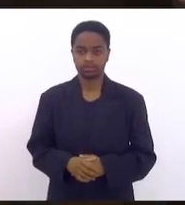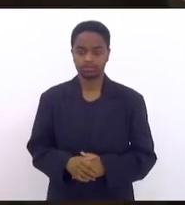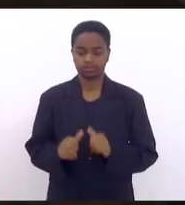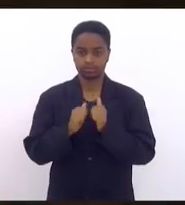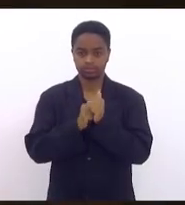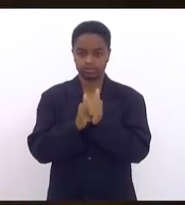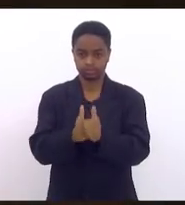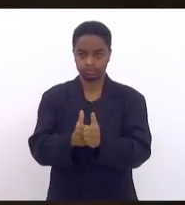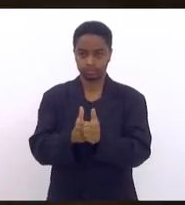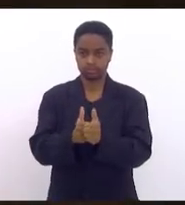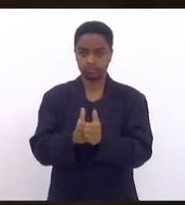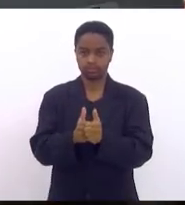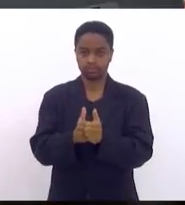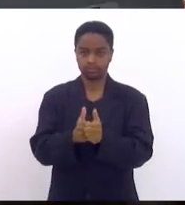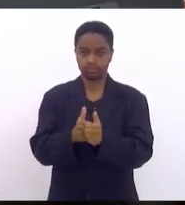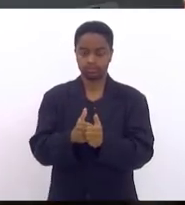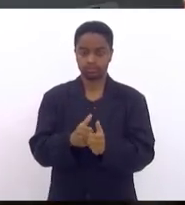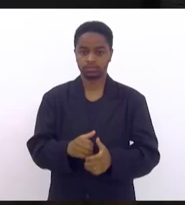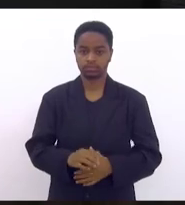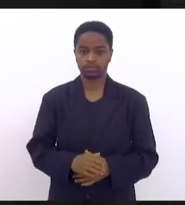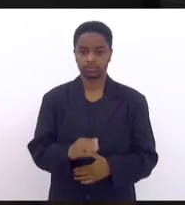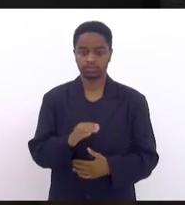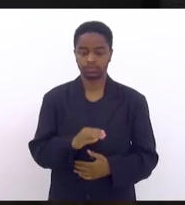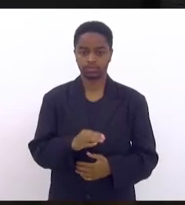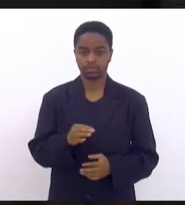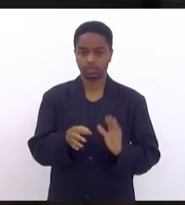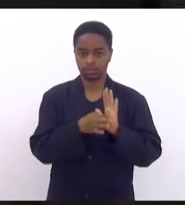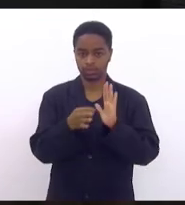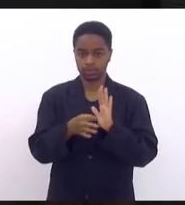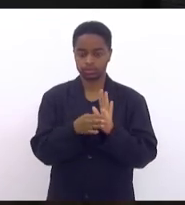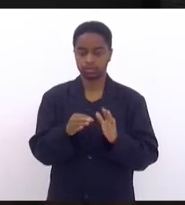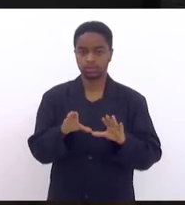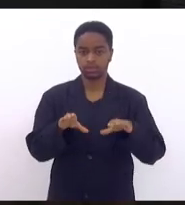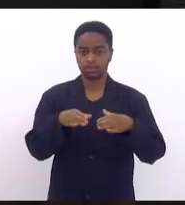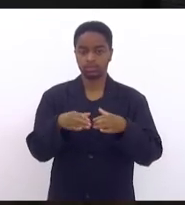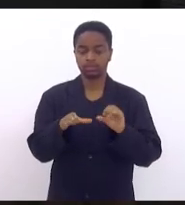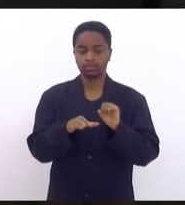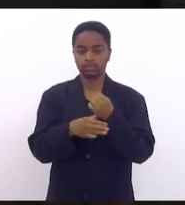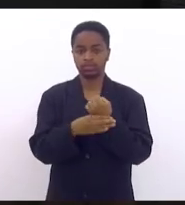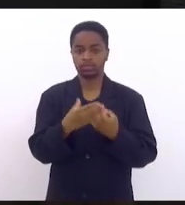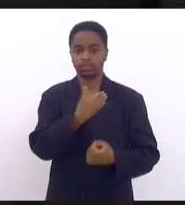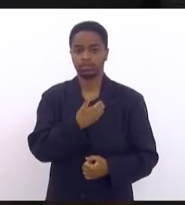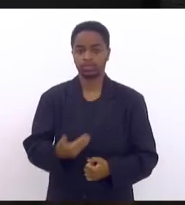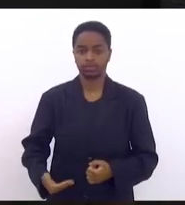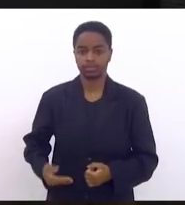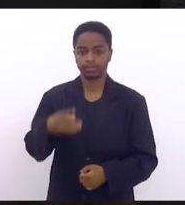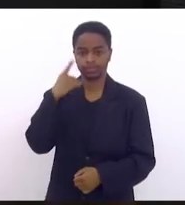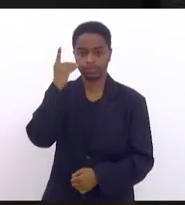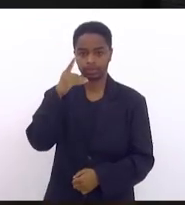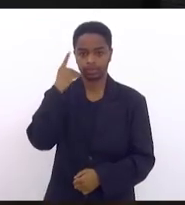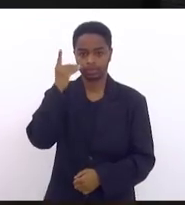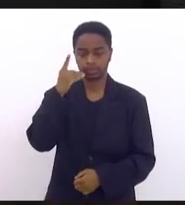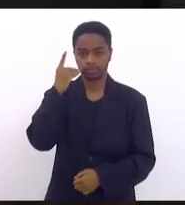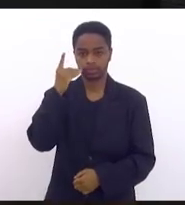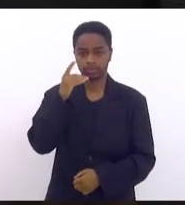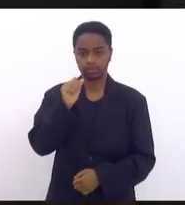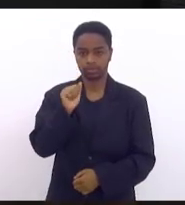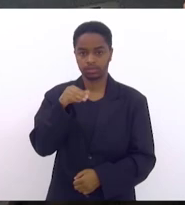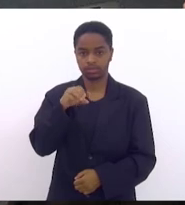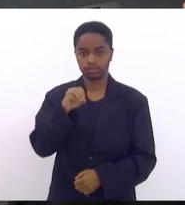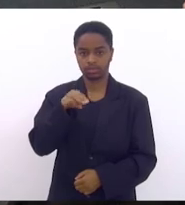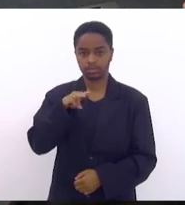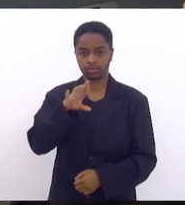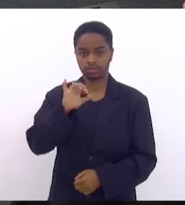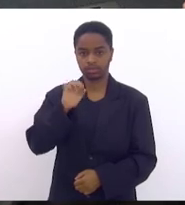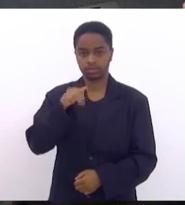Acompanho o parecer, presidente. Muito obrigado. Pela Comissão de Segurança Pública, deputado Rodrigo Amorim.